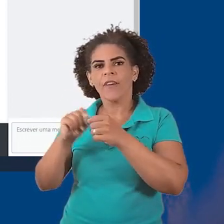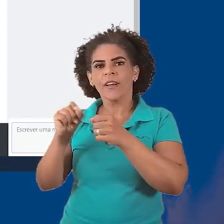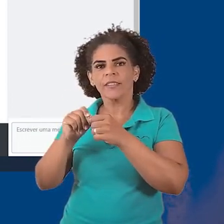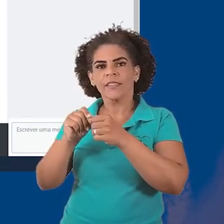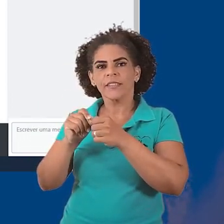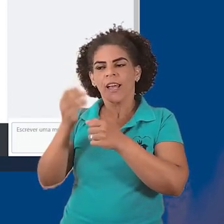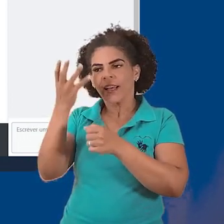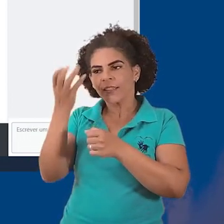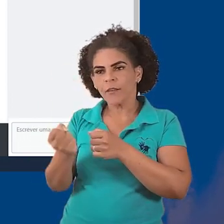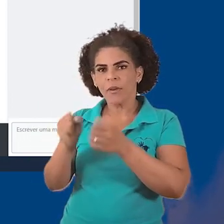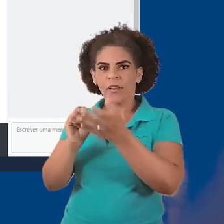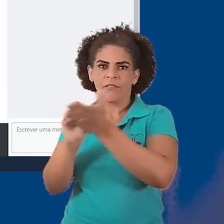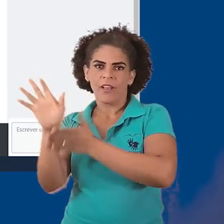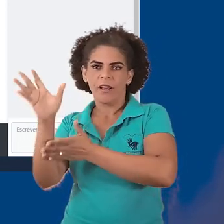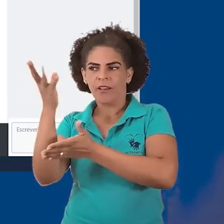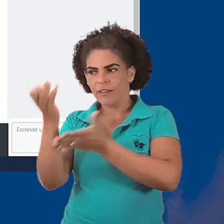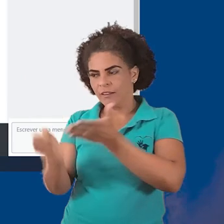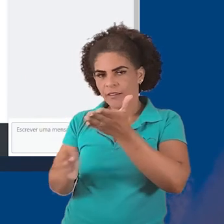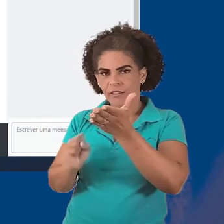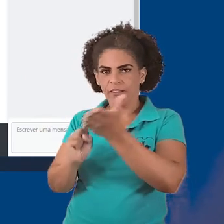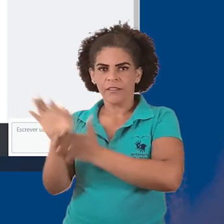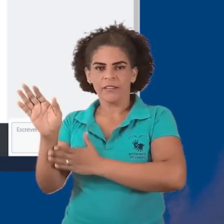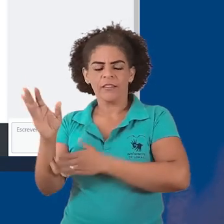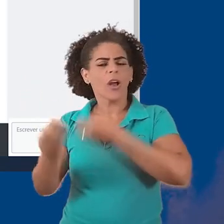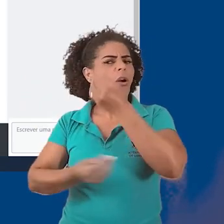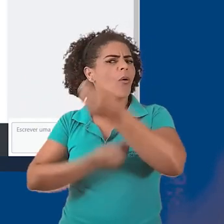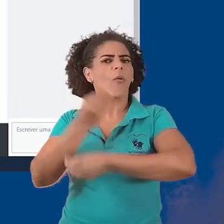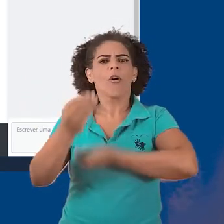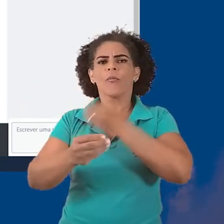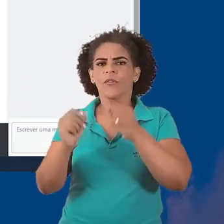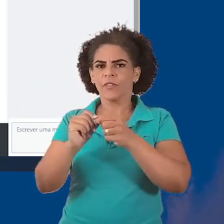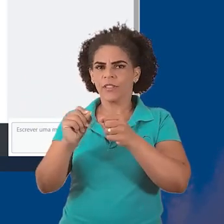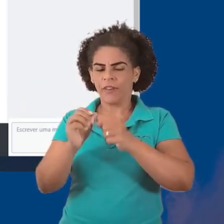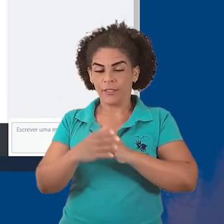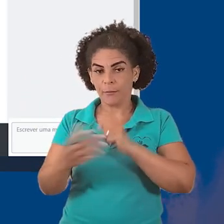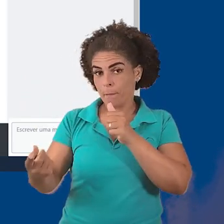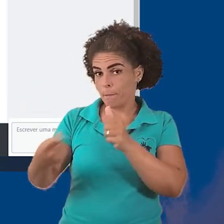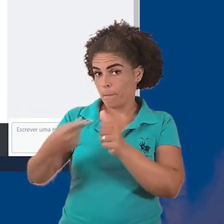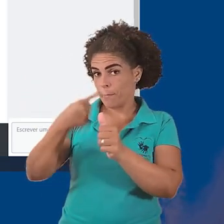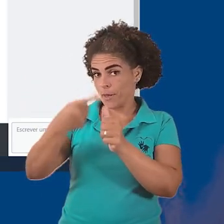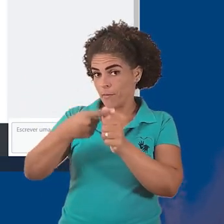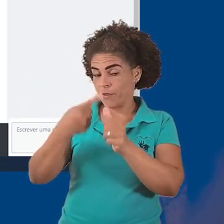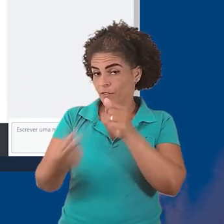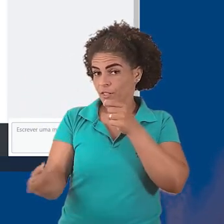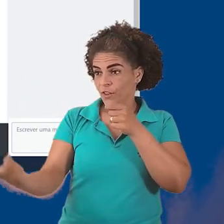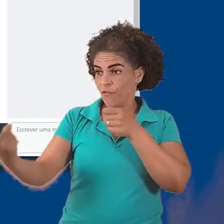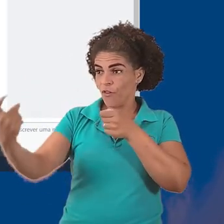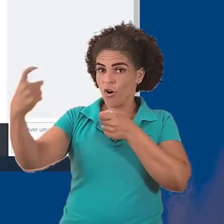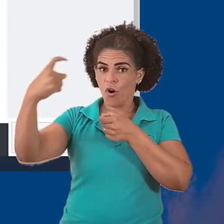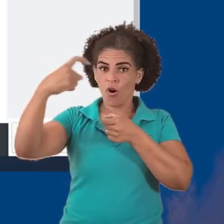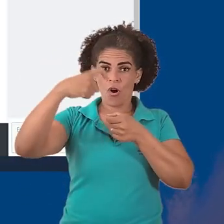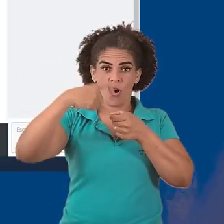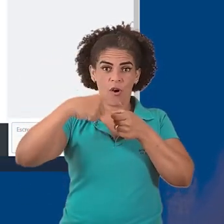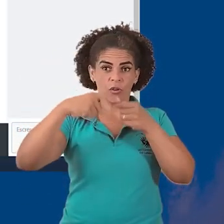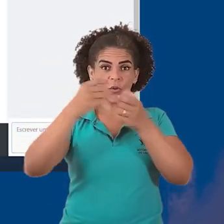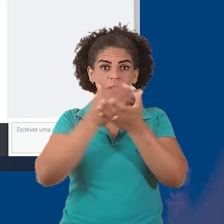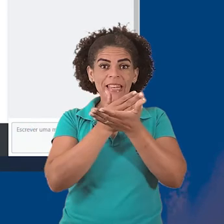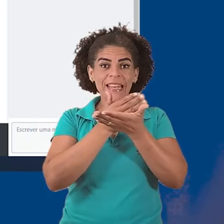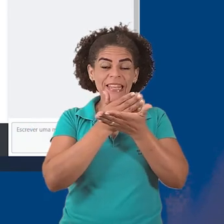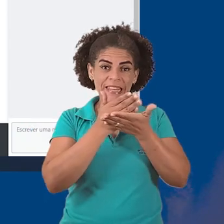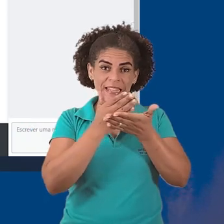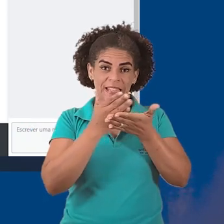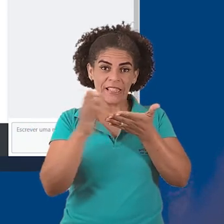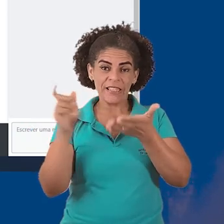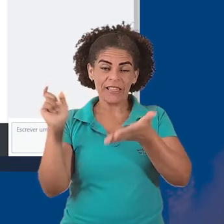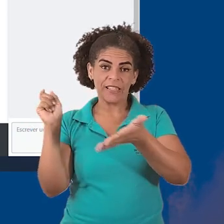a tarefa de enviar e receber mensagens para acessar o painel e tornamos usar